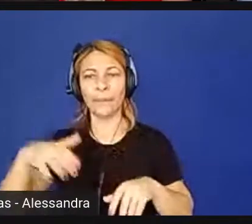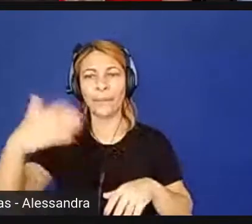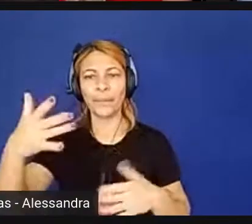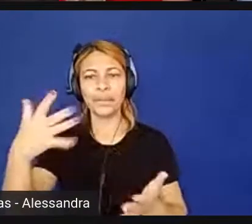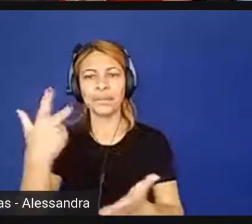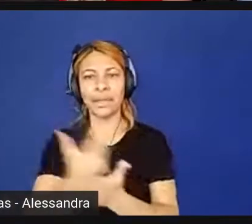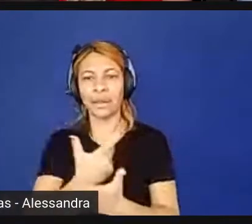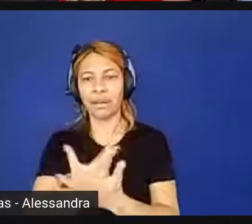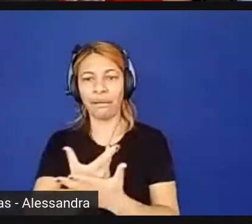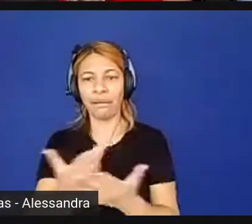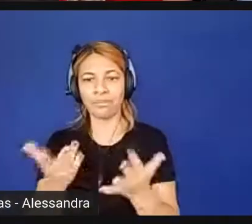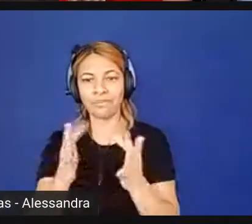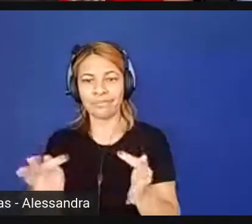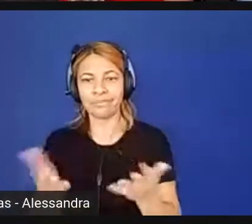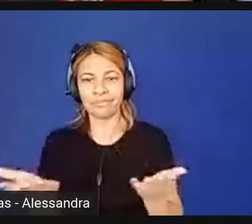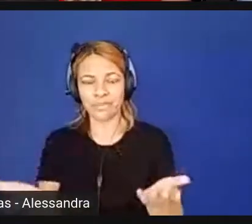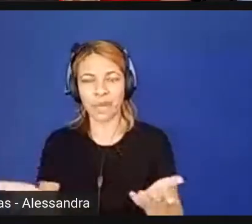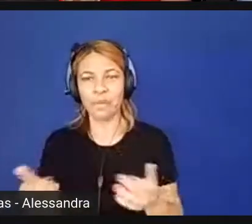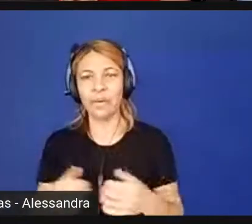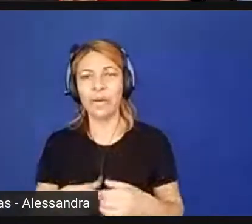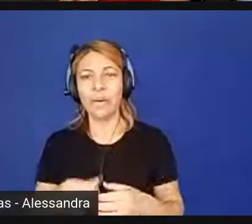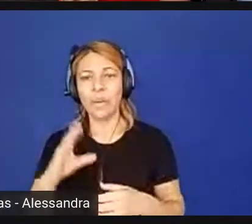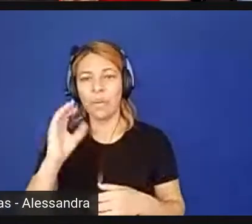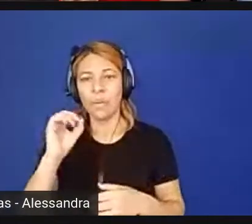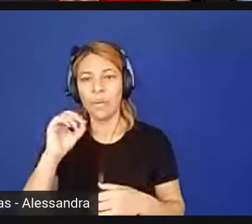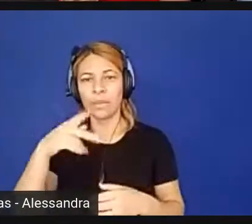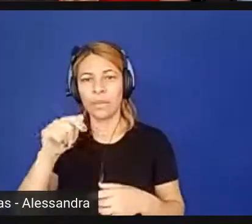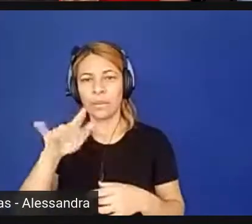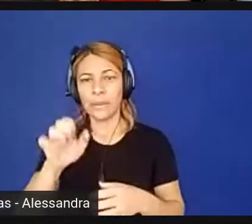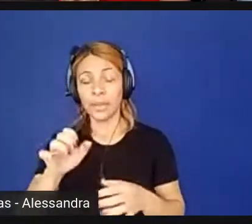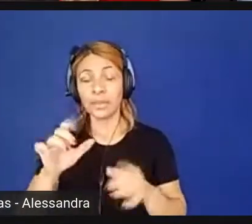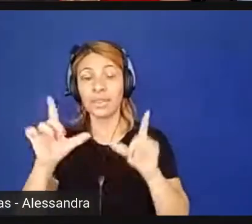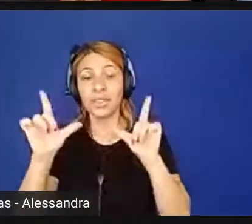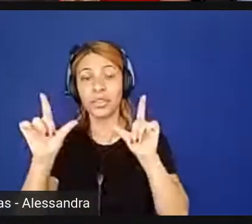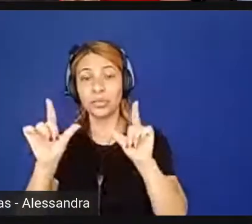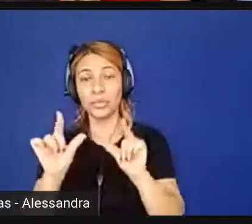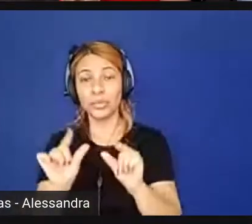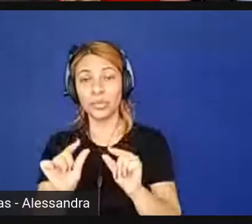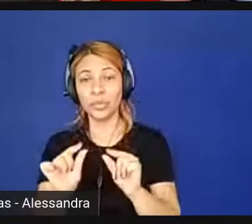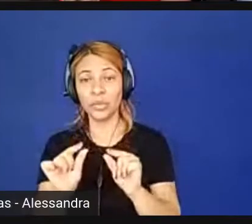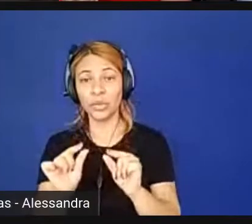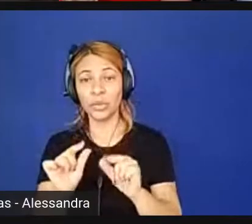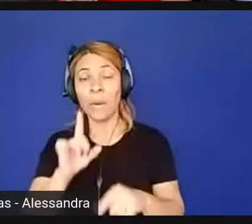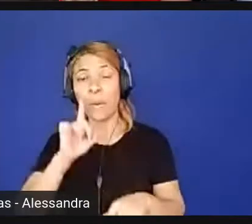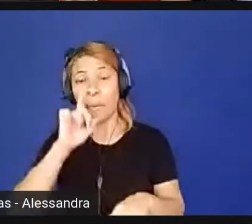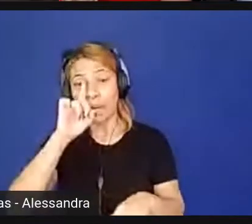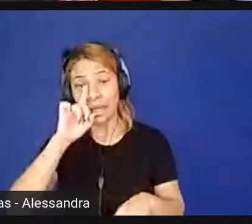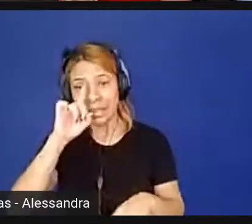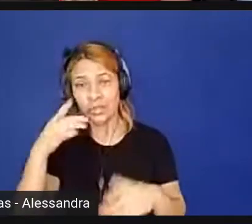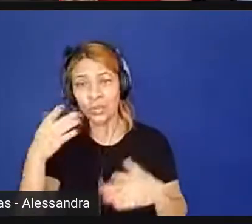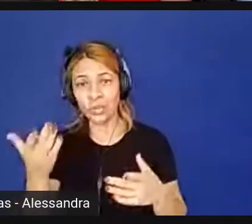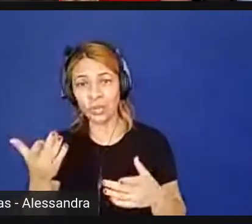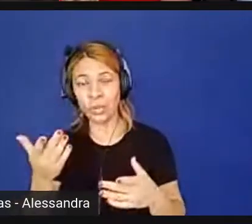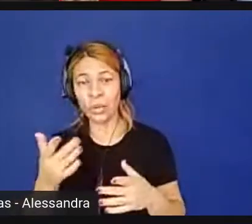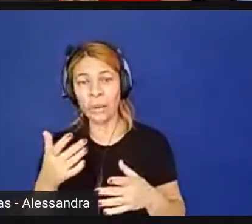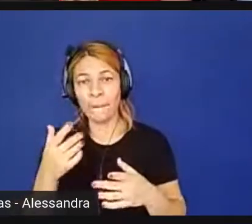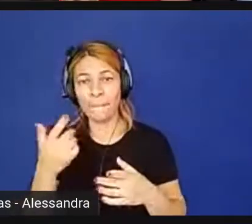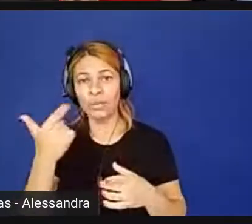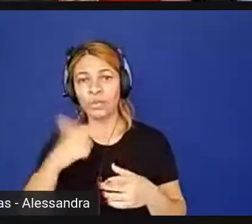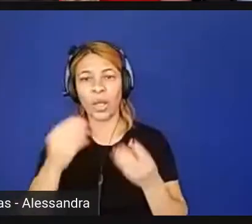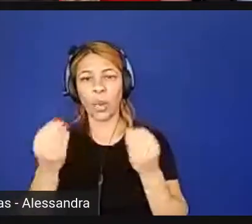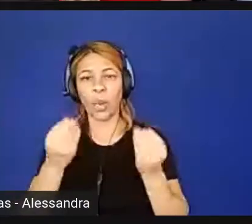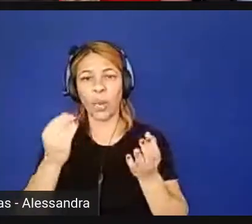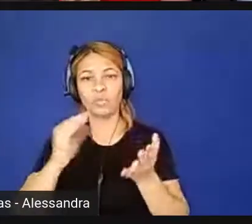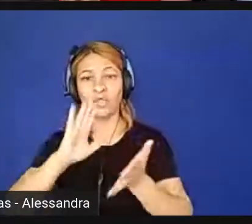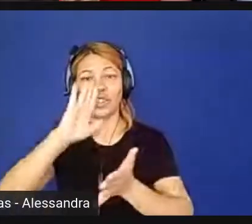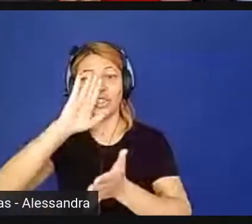né? Então, o compliance ele trata de minimizar a chance de erro, de riscos, né? Mas não tem como você eliminar o risco